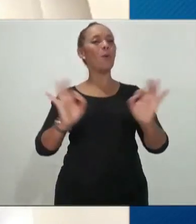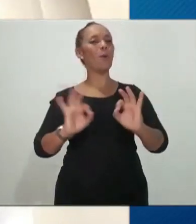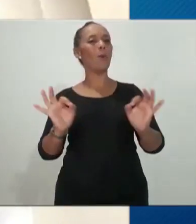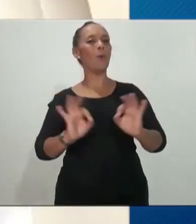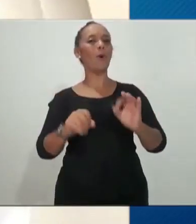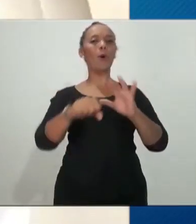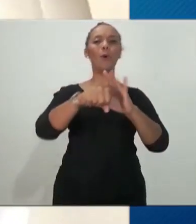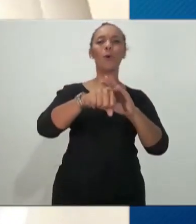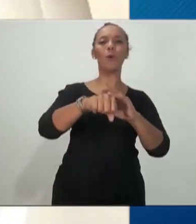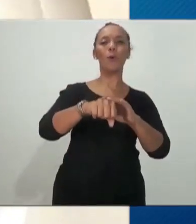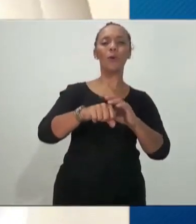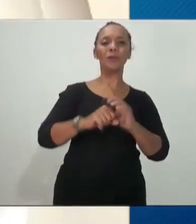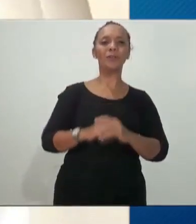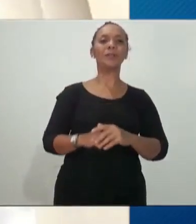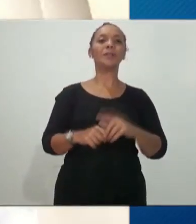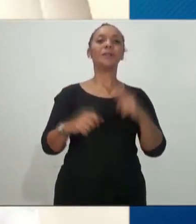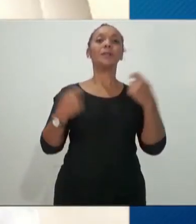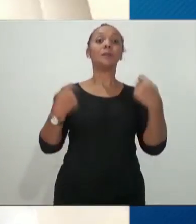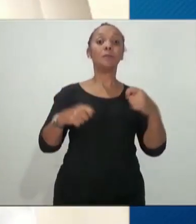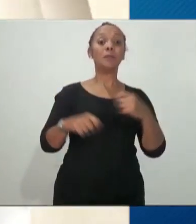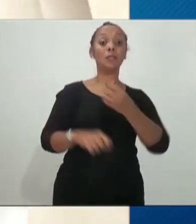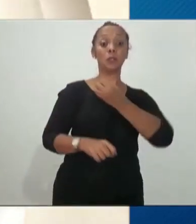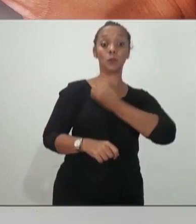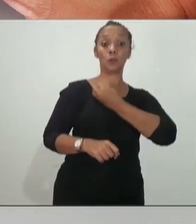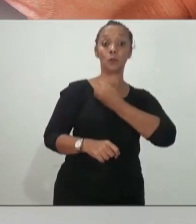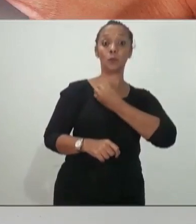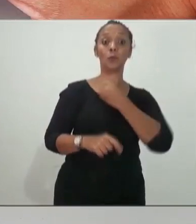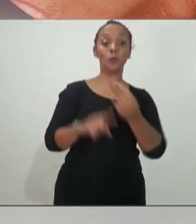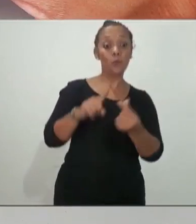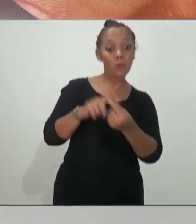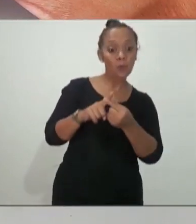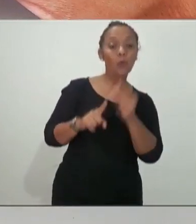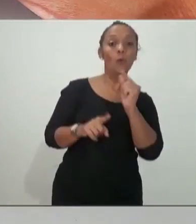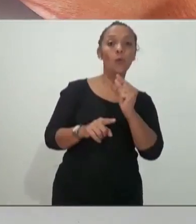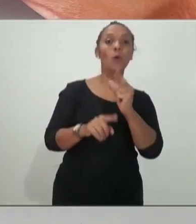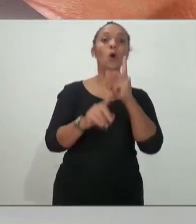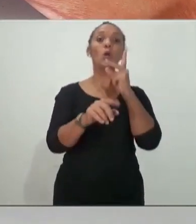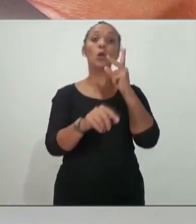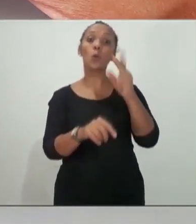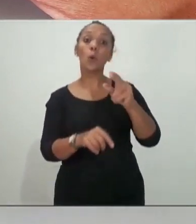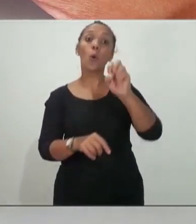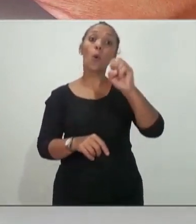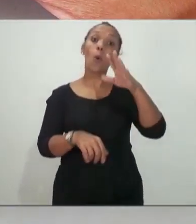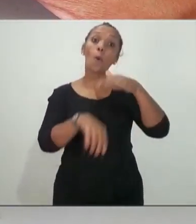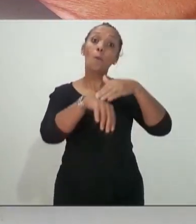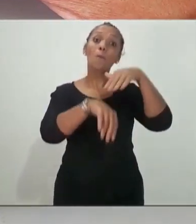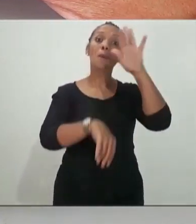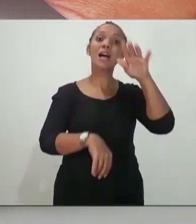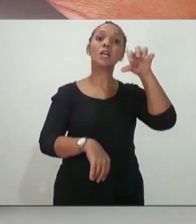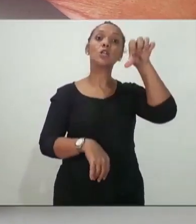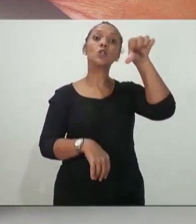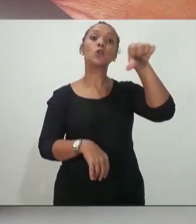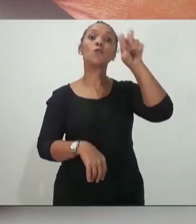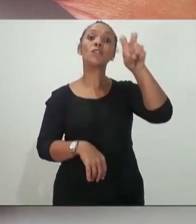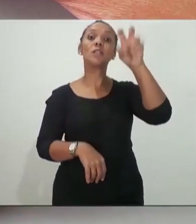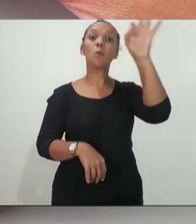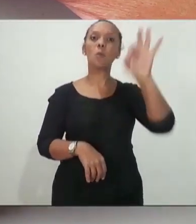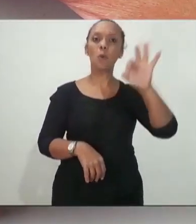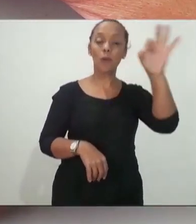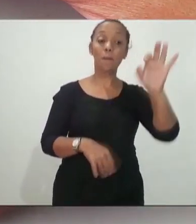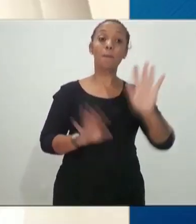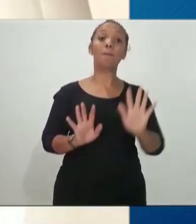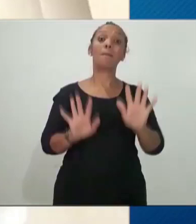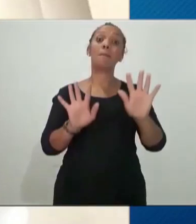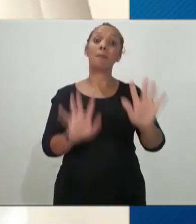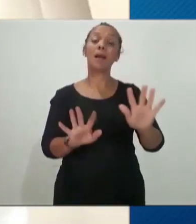nenhuma patologia, nós queremos para ele uma oximetria maior ou igual a 95%. Tá? Agora,